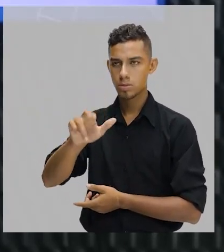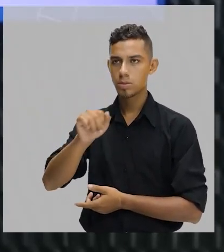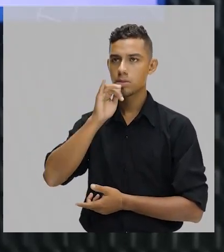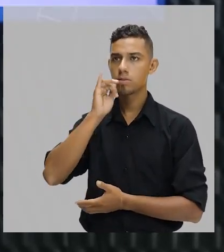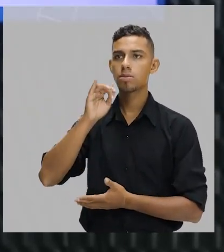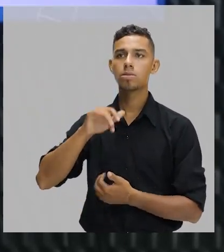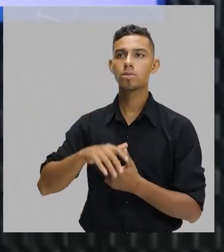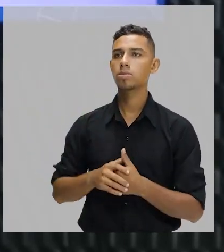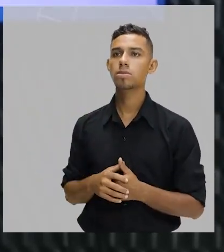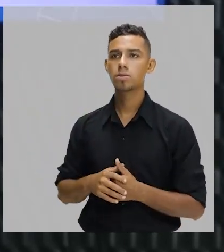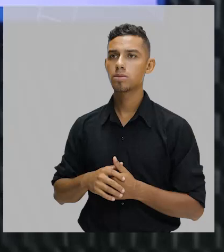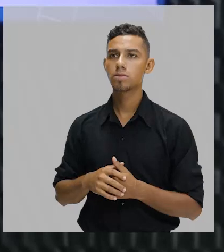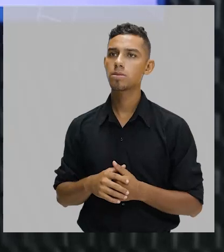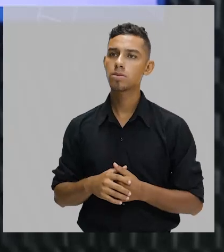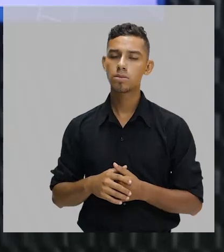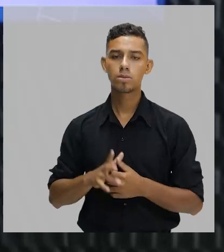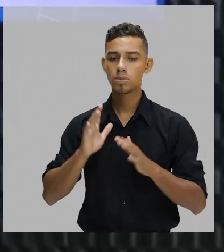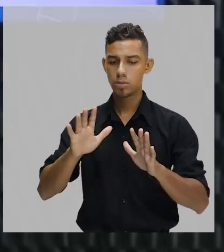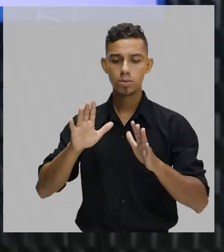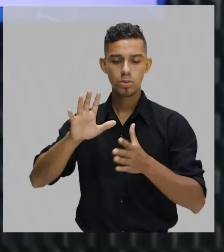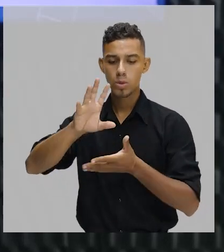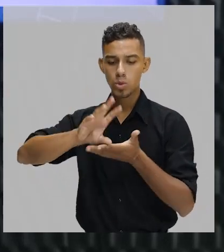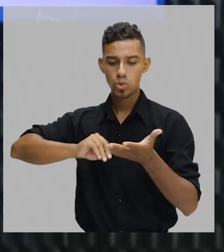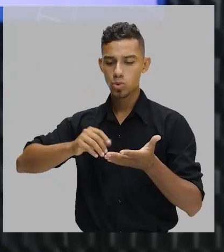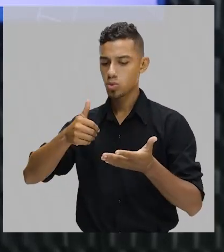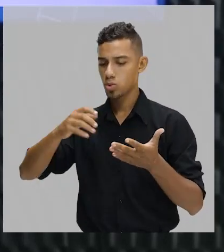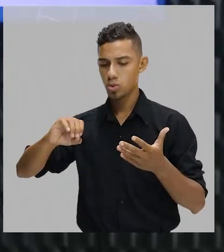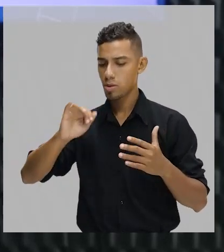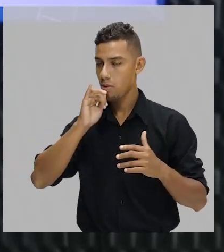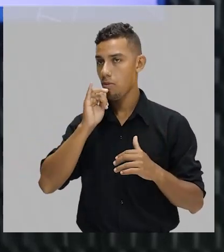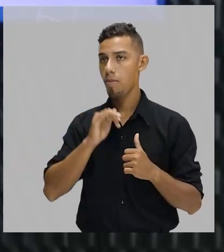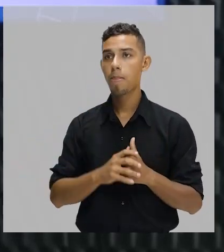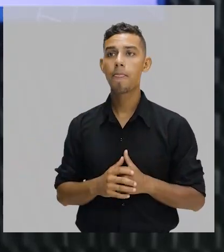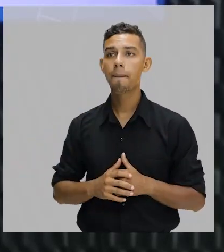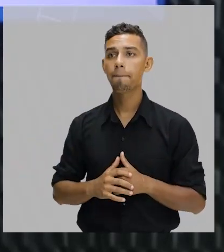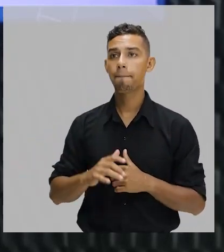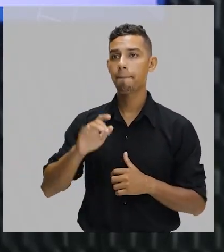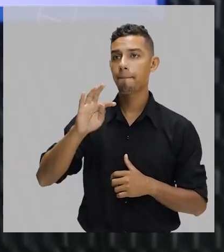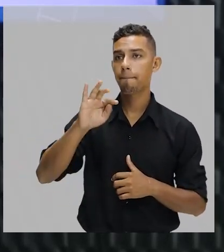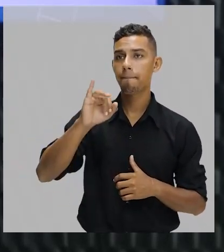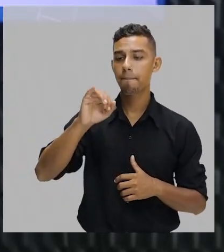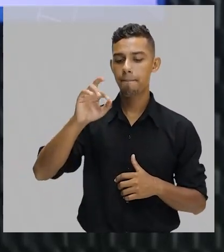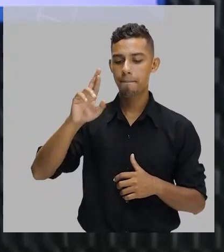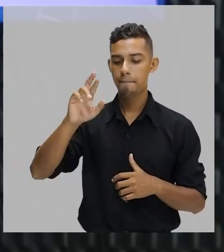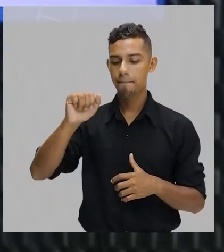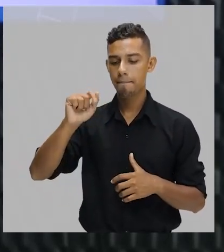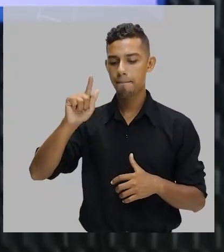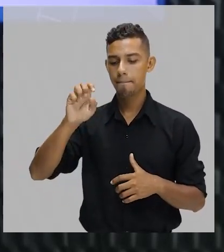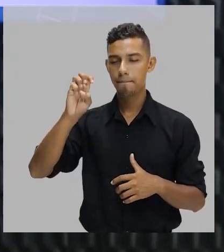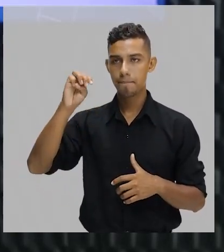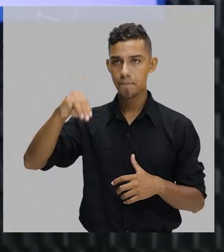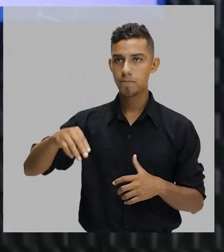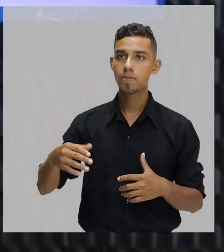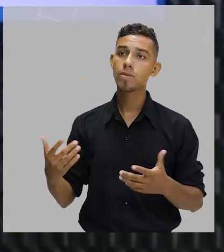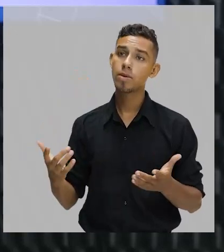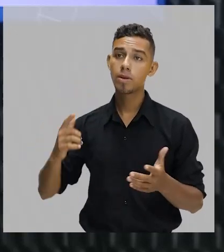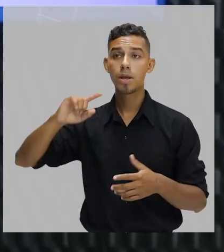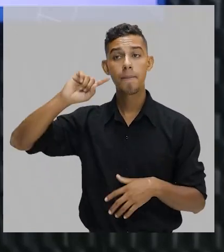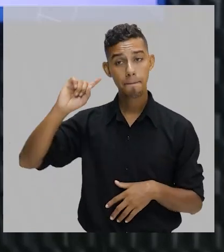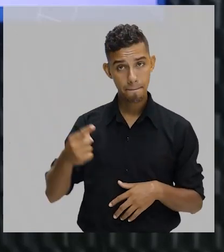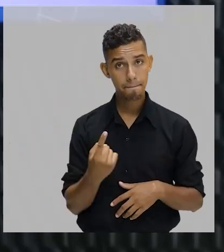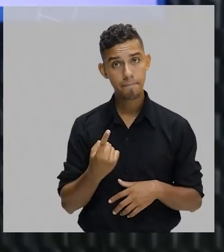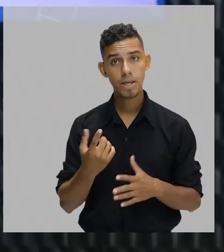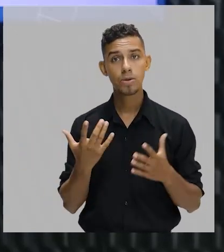são 10 cópias daquela imagem. Só 10 tiragens, mais nada. Então eu vou vender por preço altíssimo. Agora, se eu fizer 1000